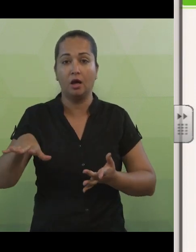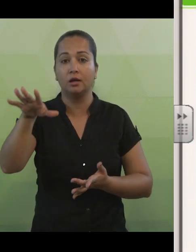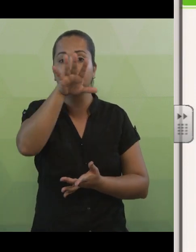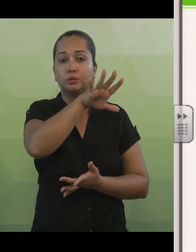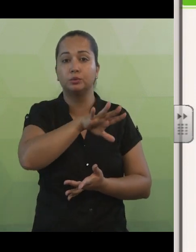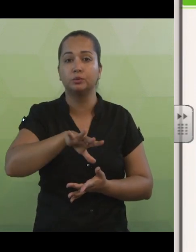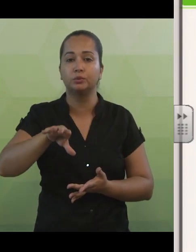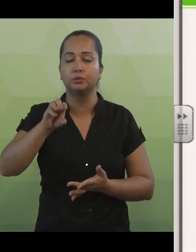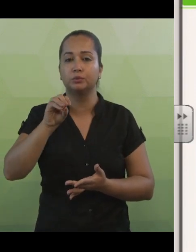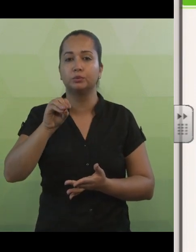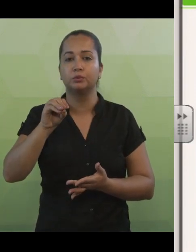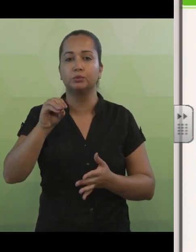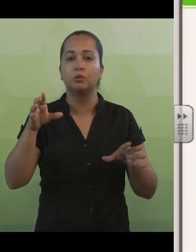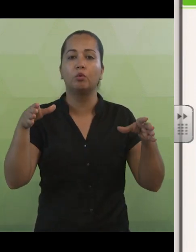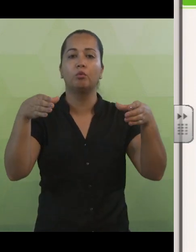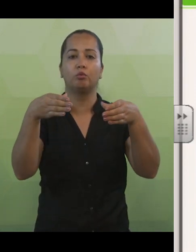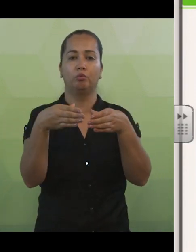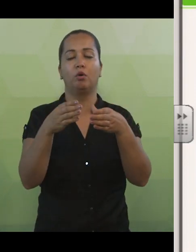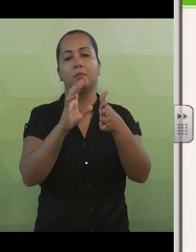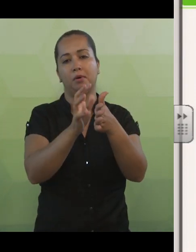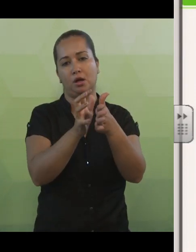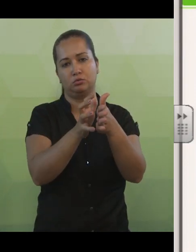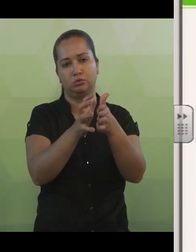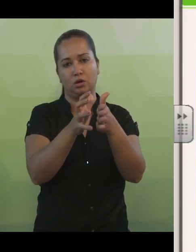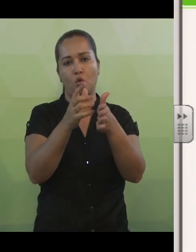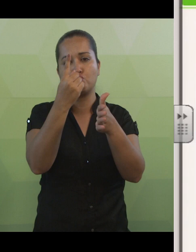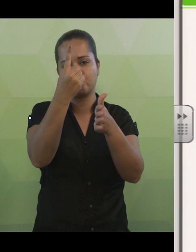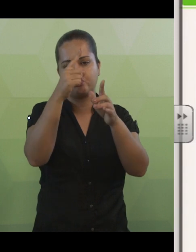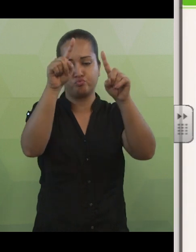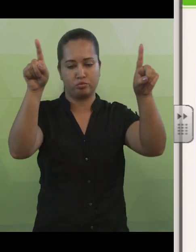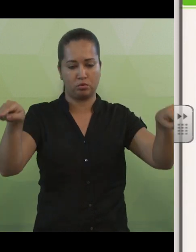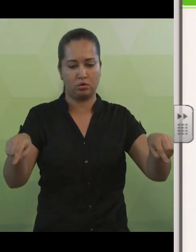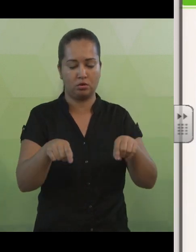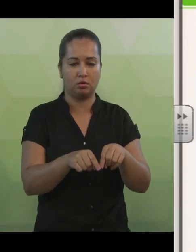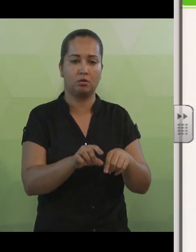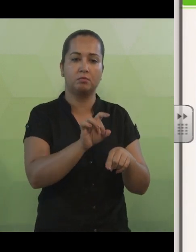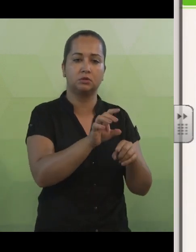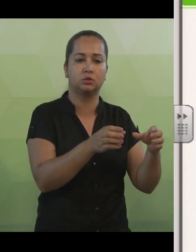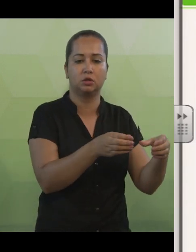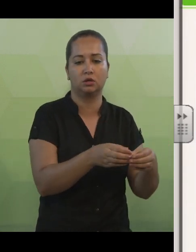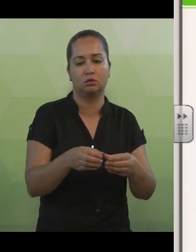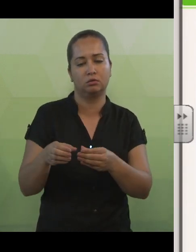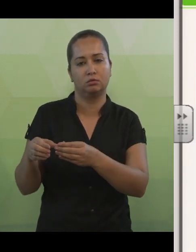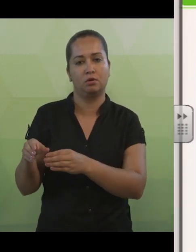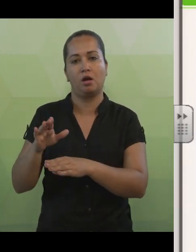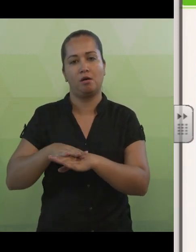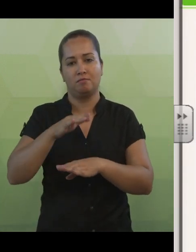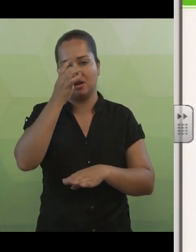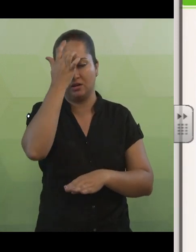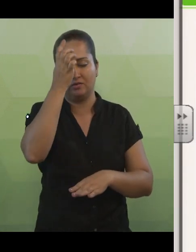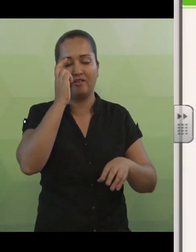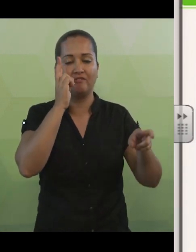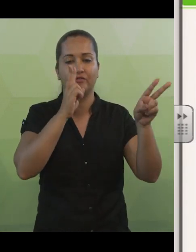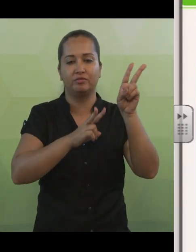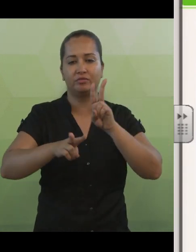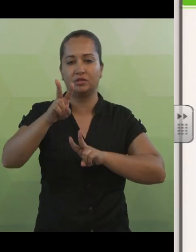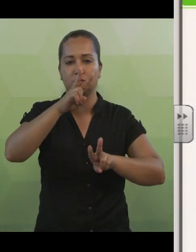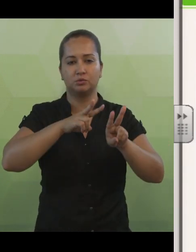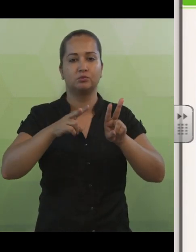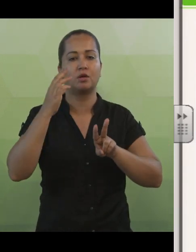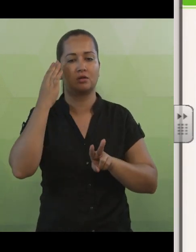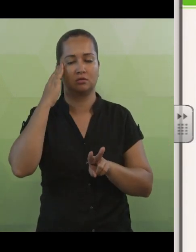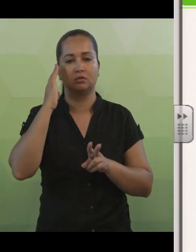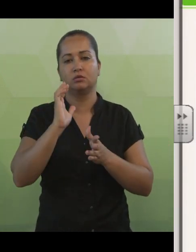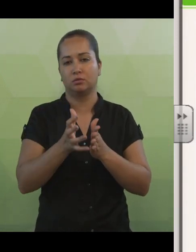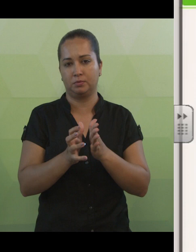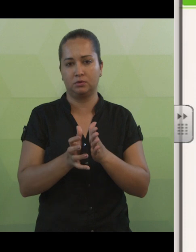são agrupados de forma lógica, tá? É um agrupamento conceitual para poder visualizar melhor, enxergar